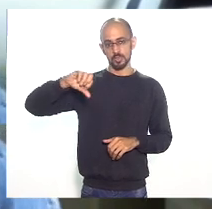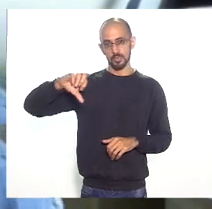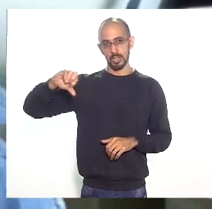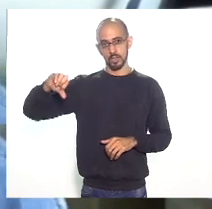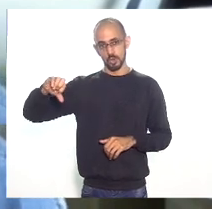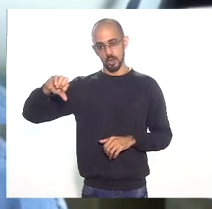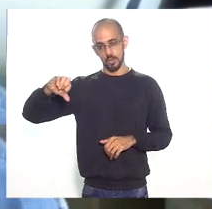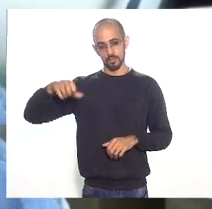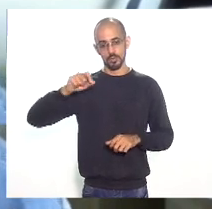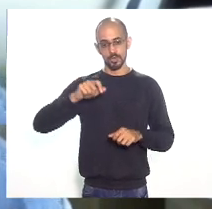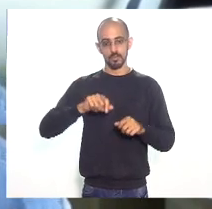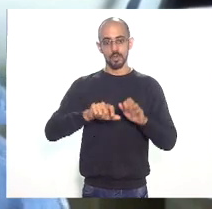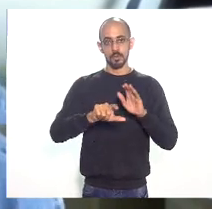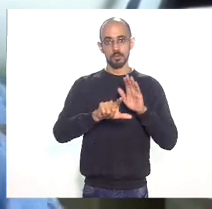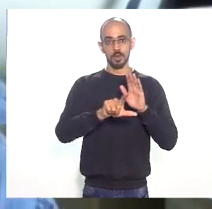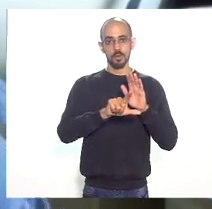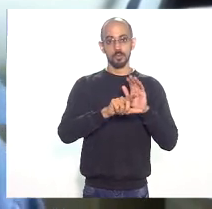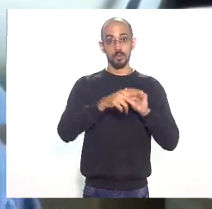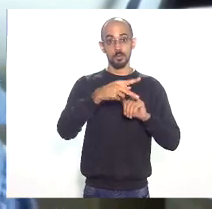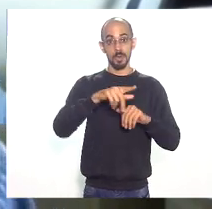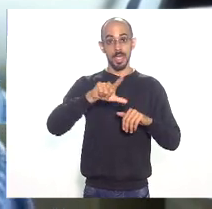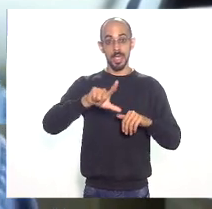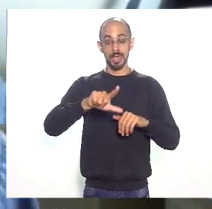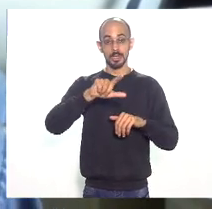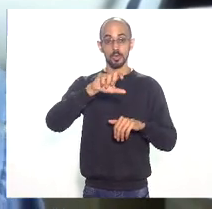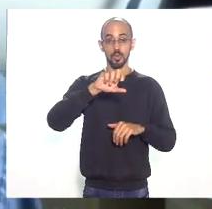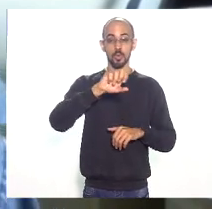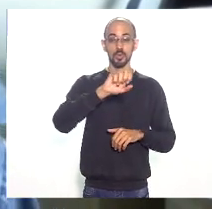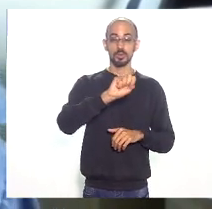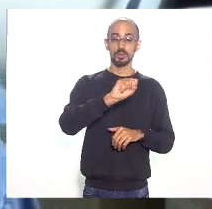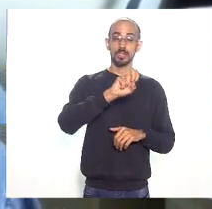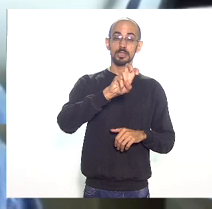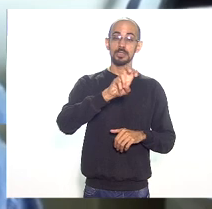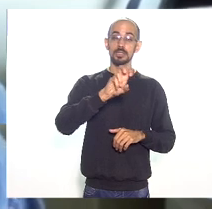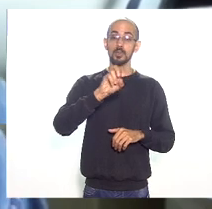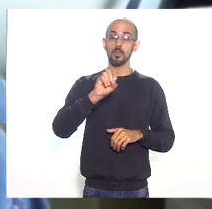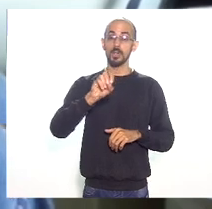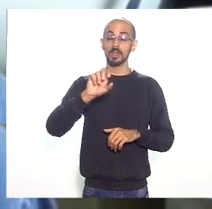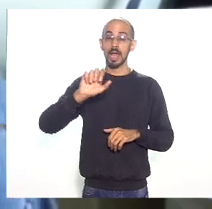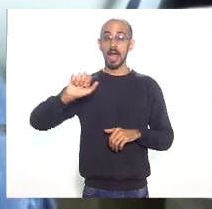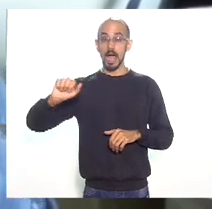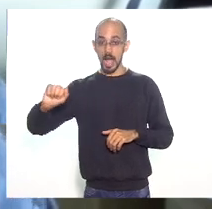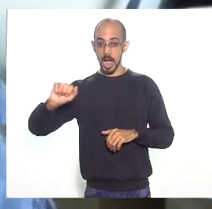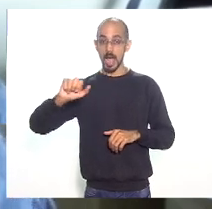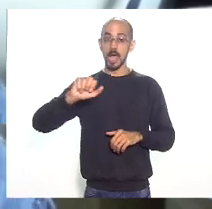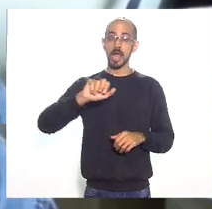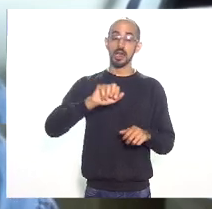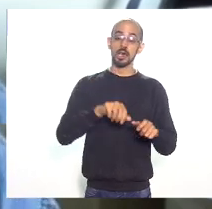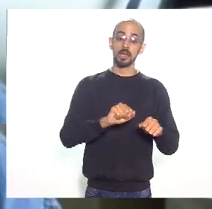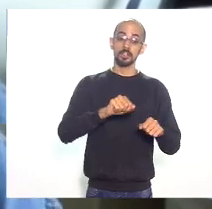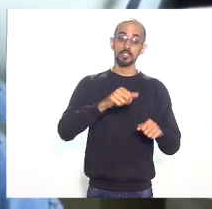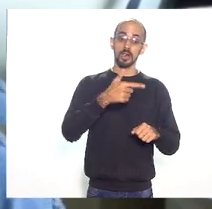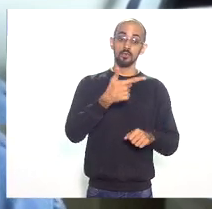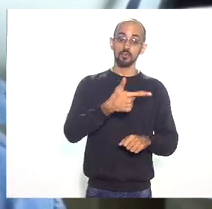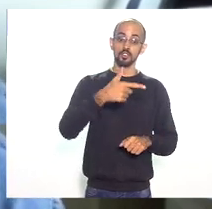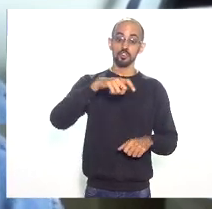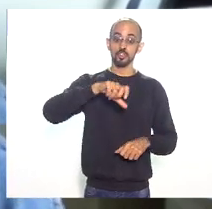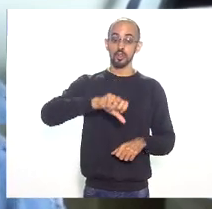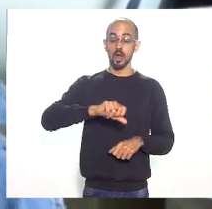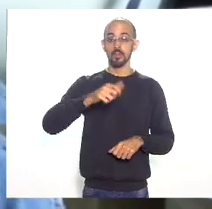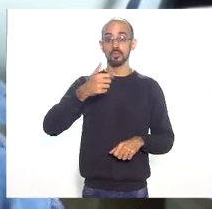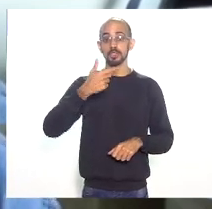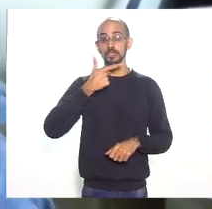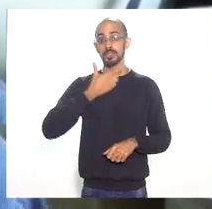PL 850A de 99, chegou nessa casa em 29 do 12 de 99.